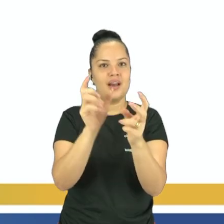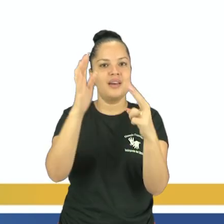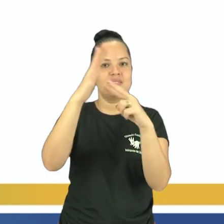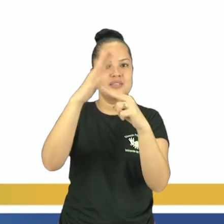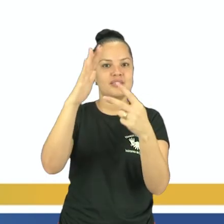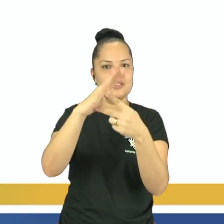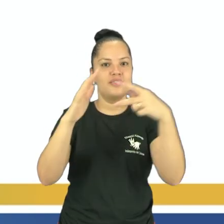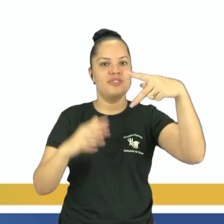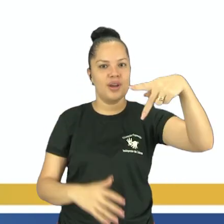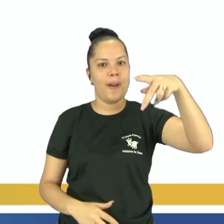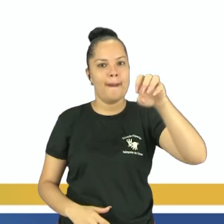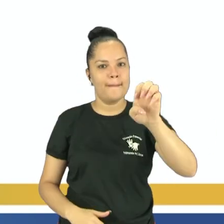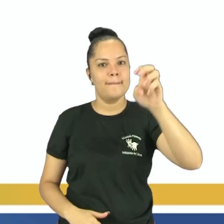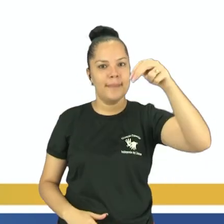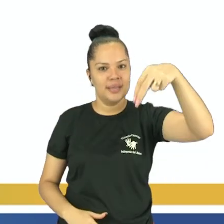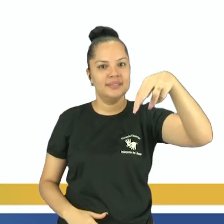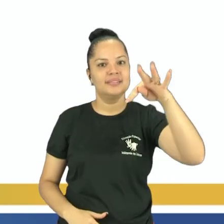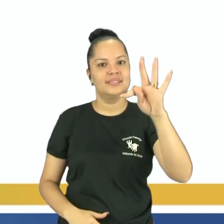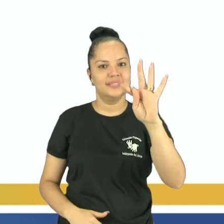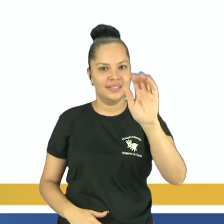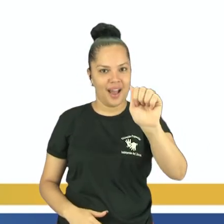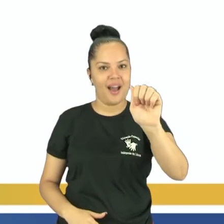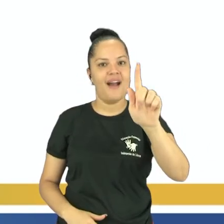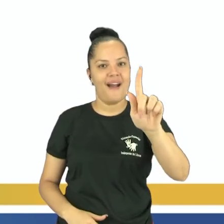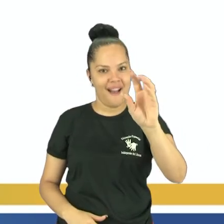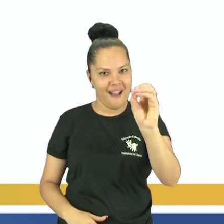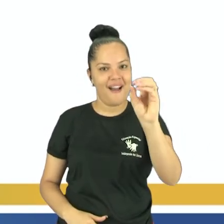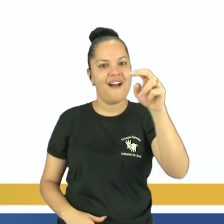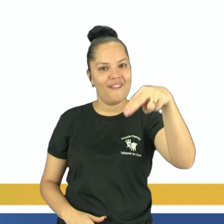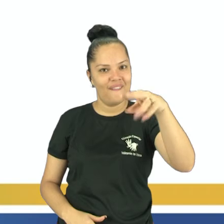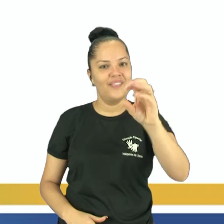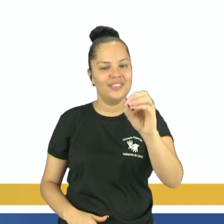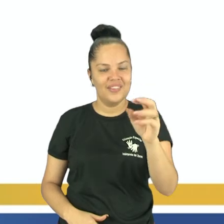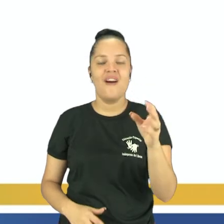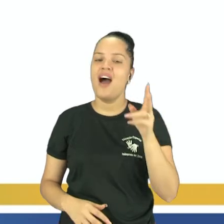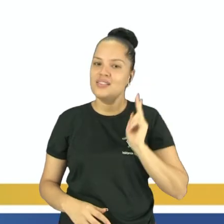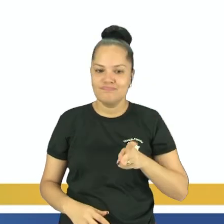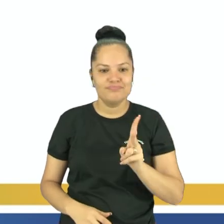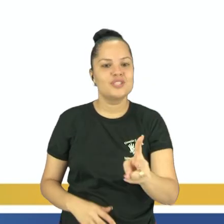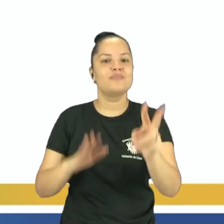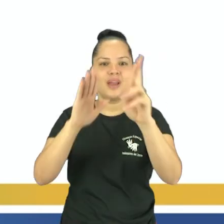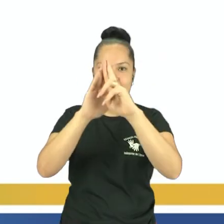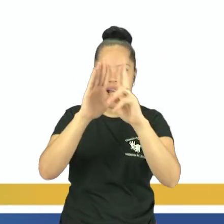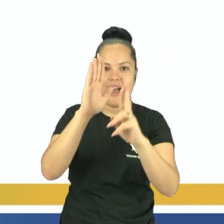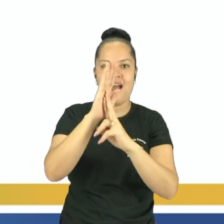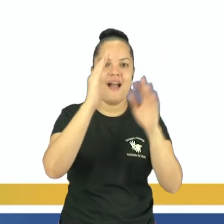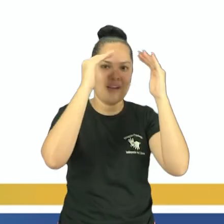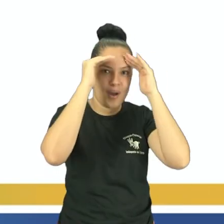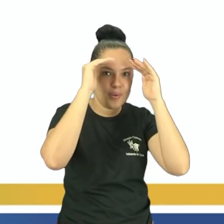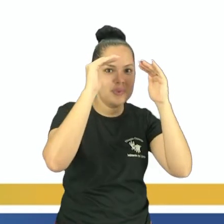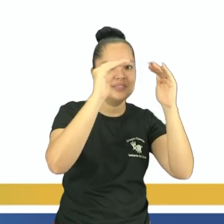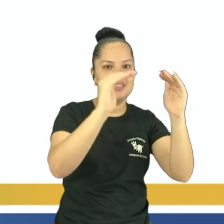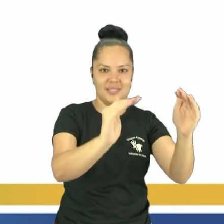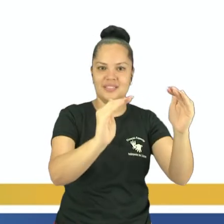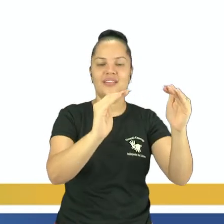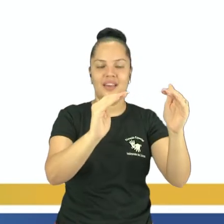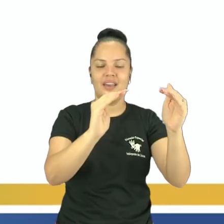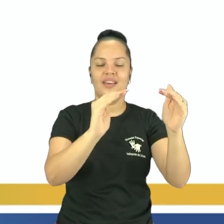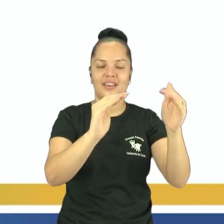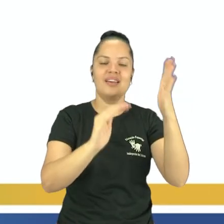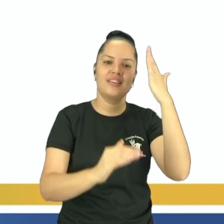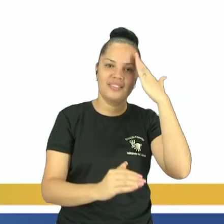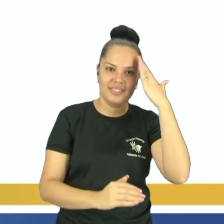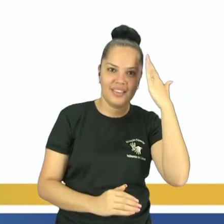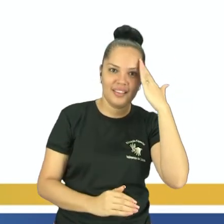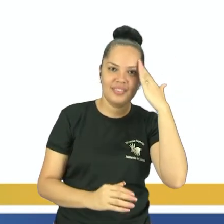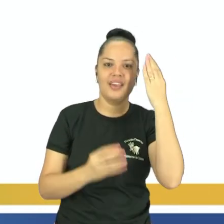formar a palavra pentágono, né? Então, a gente sempre vai fazer assim. Essa é a ideia. Então, você não precisa decorar a tabela, e sim compreender como